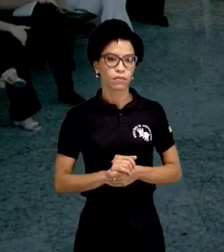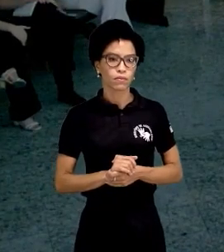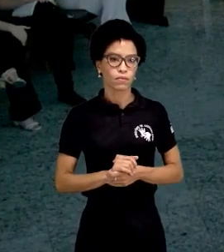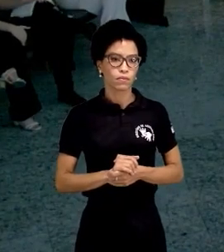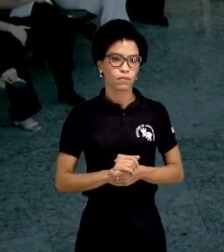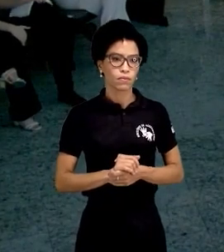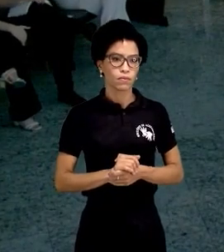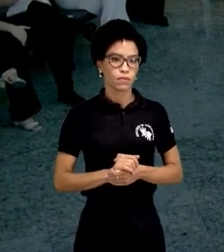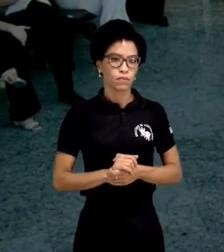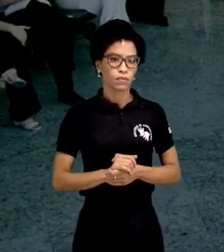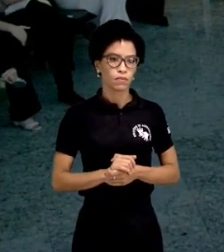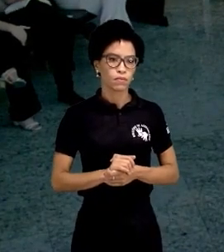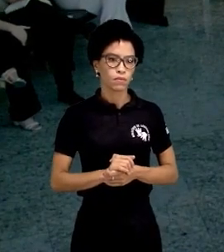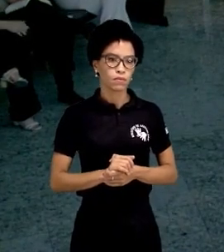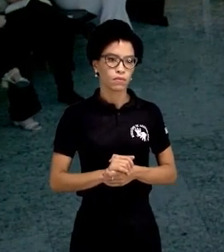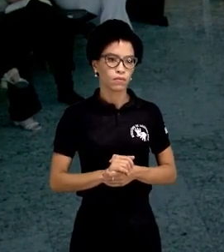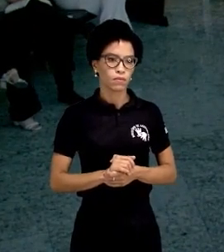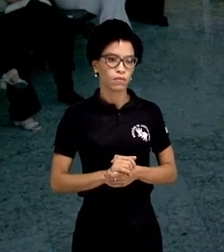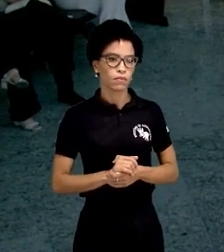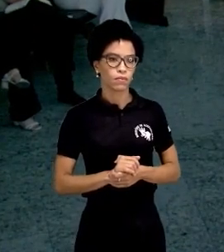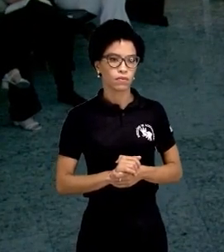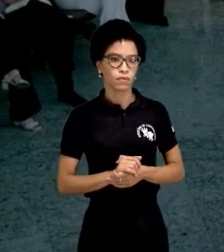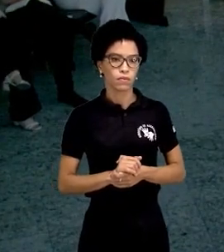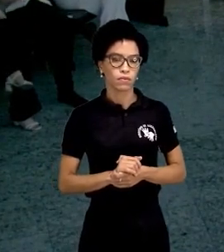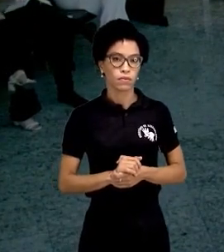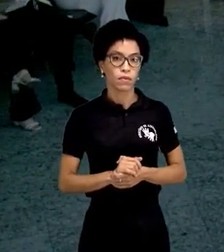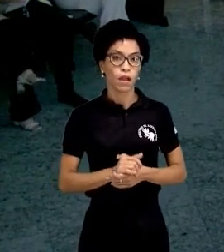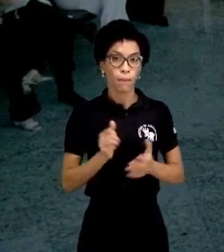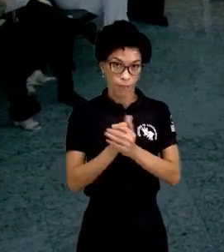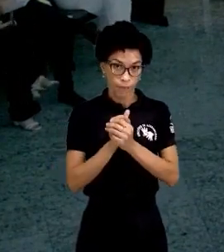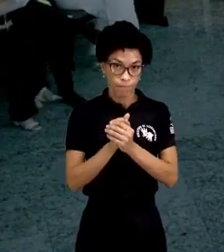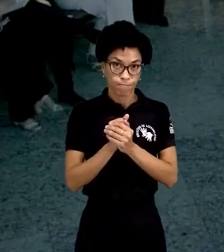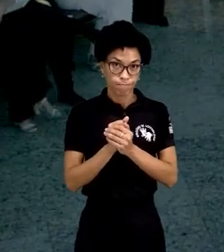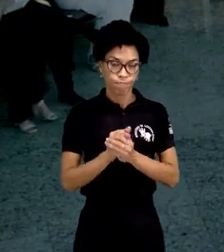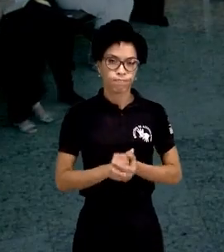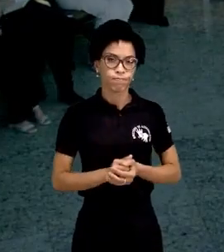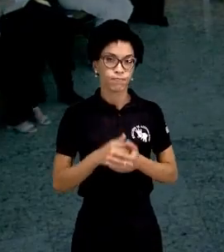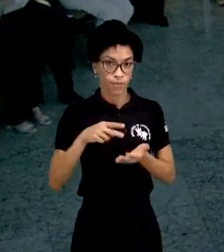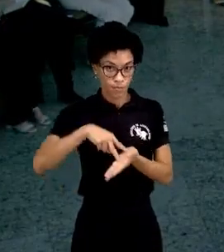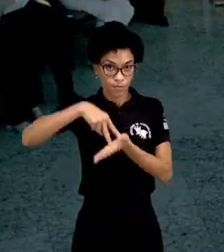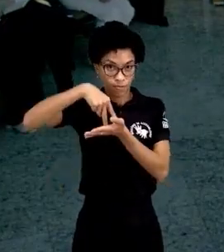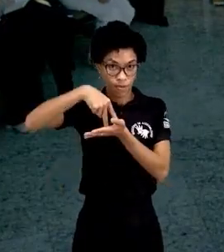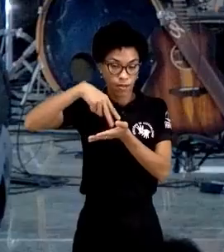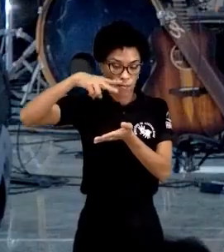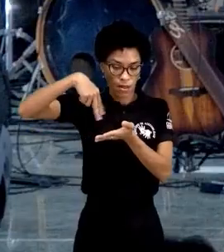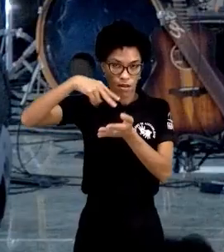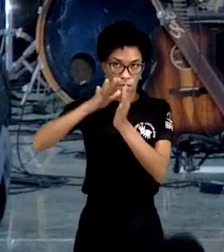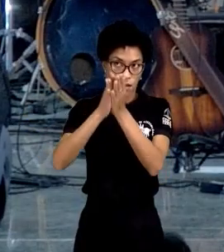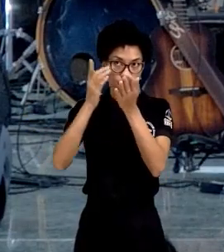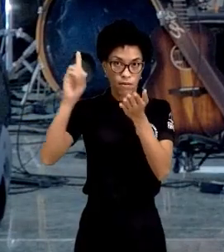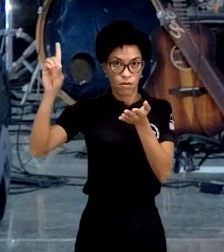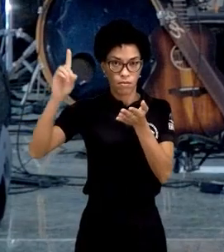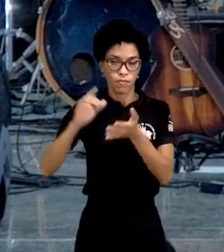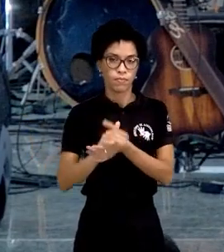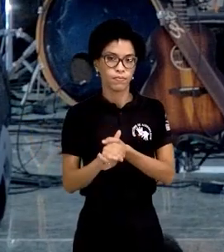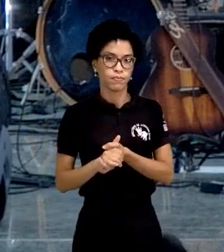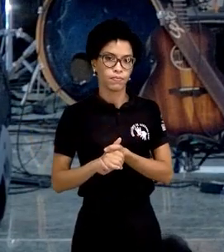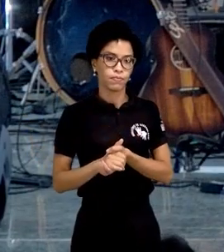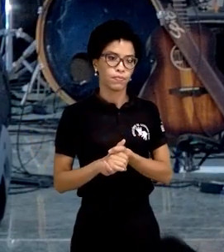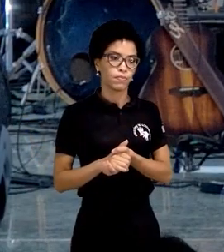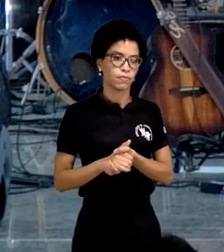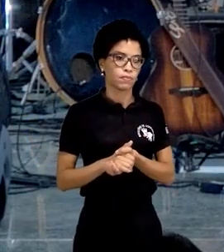Amém? Vamos ficar em pé para ler a palavra do Senhor? Quem achou, diga